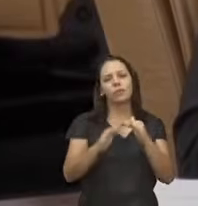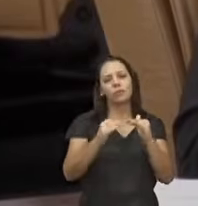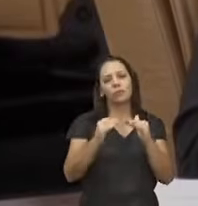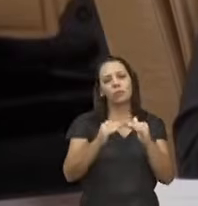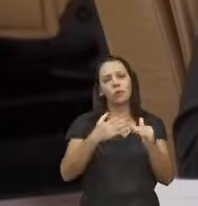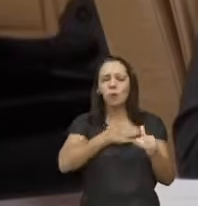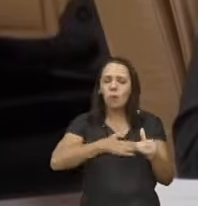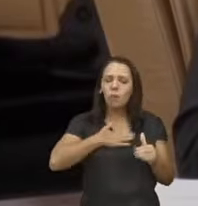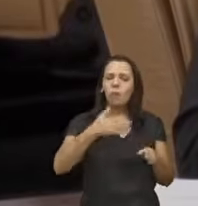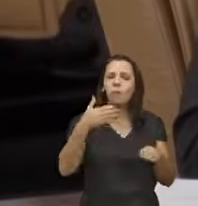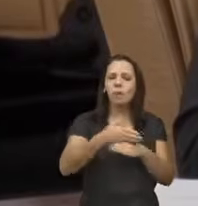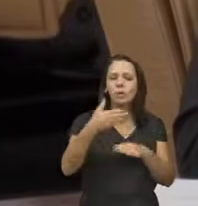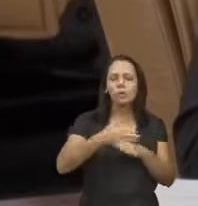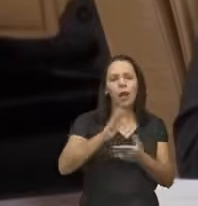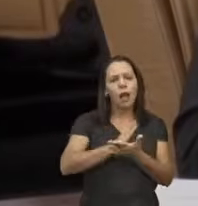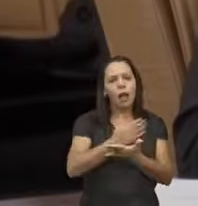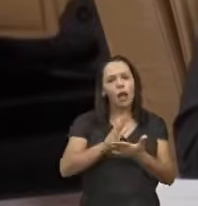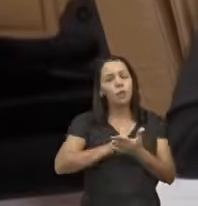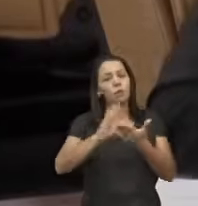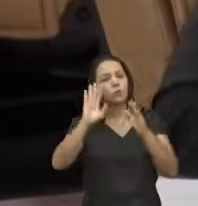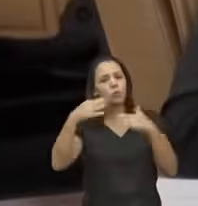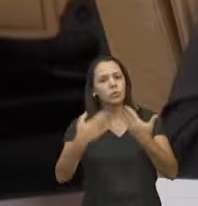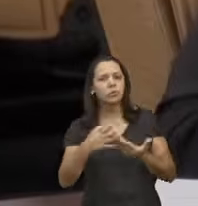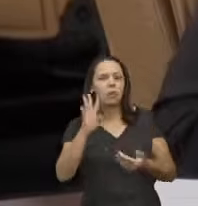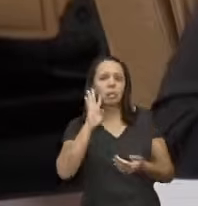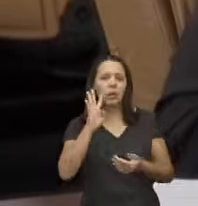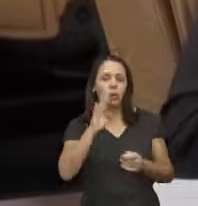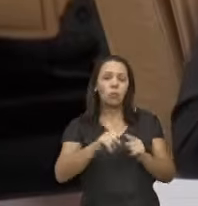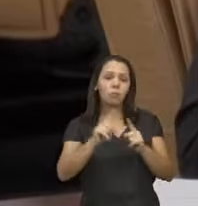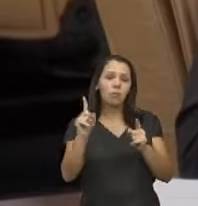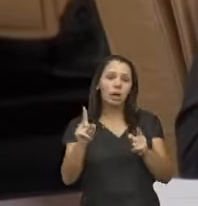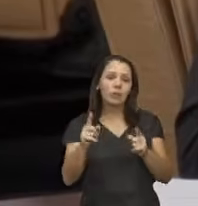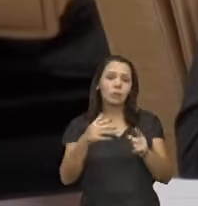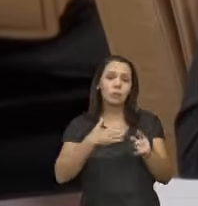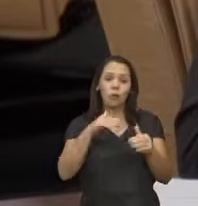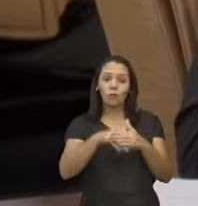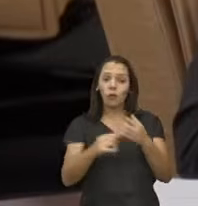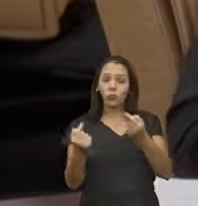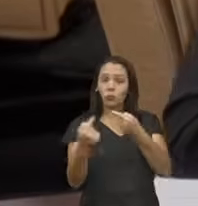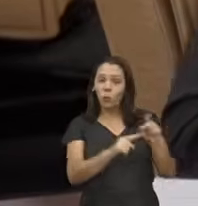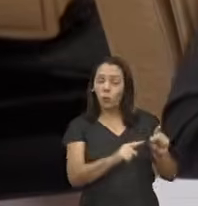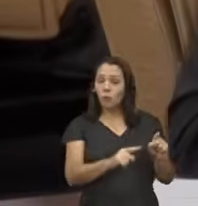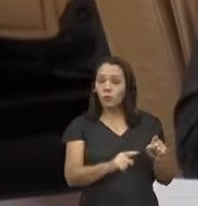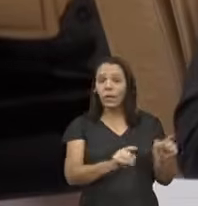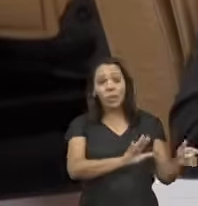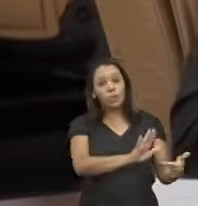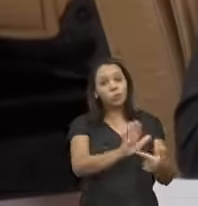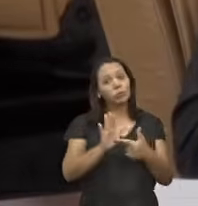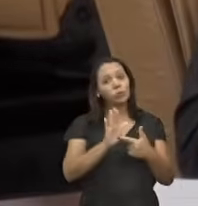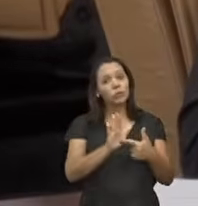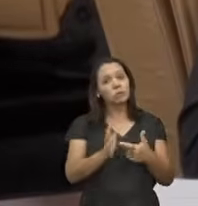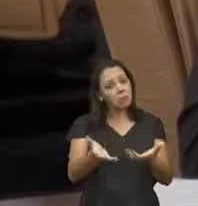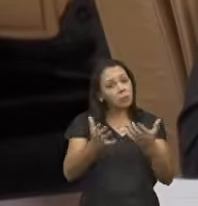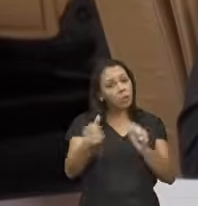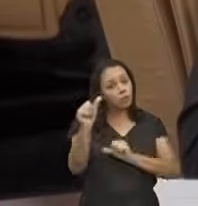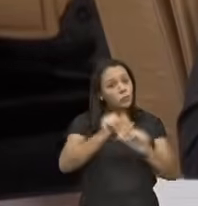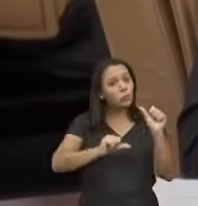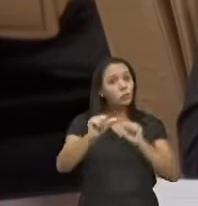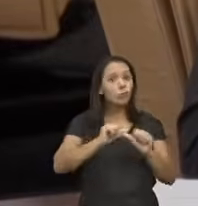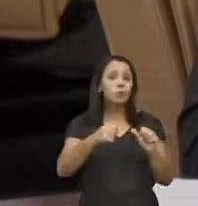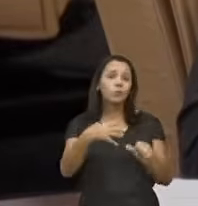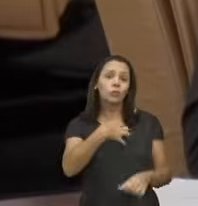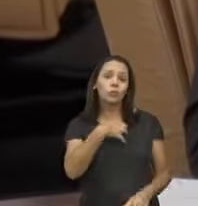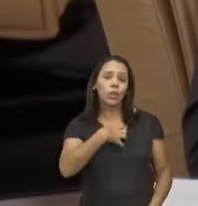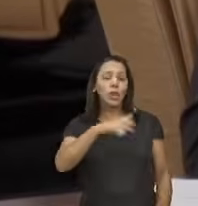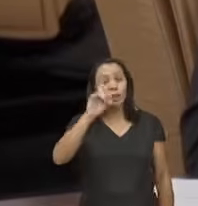de algumas das homenagens, acho que é bacana, acho que é legal. Mas esse voto que eu faço é um voto de protesto. É um voto para, de alguma forma, mudar a estrutura que está colocada